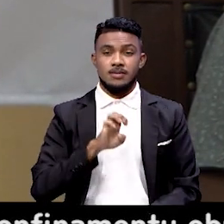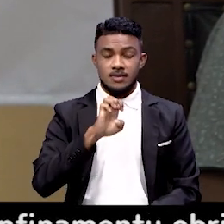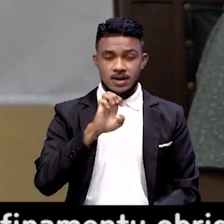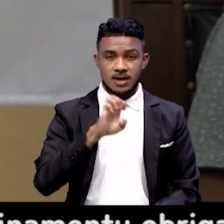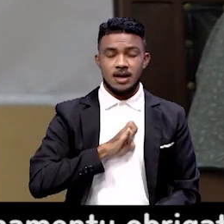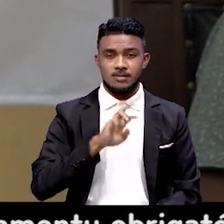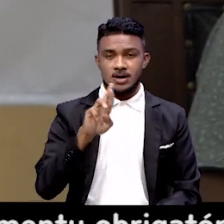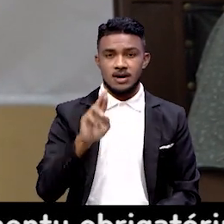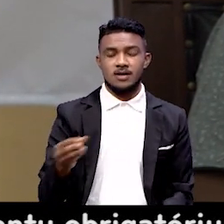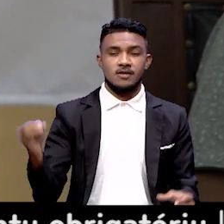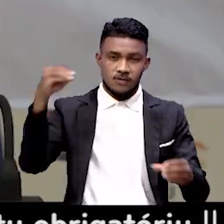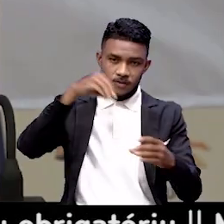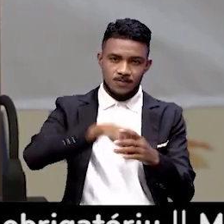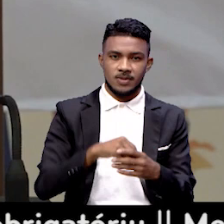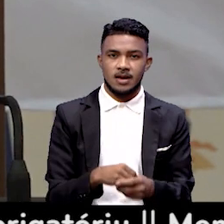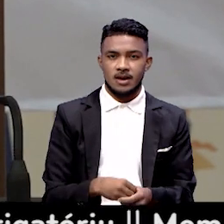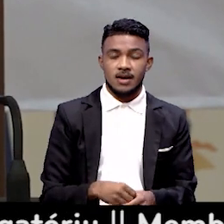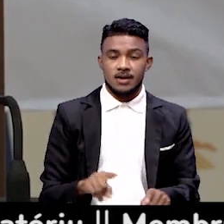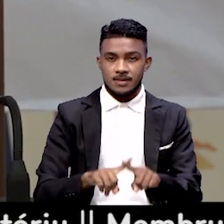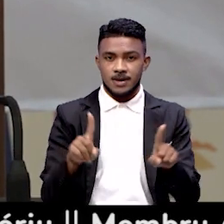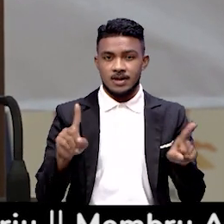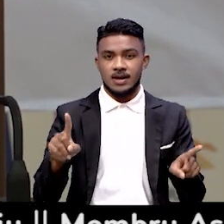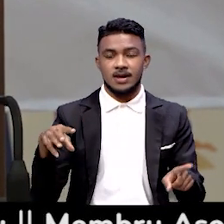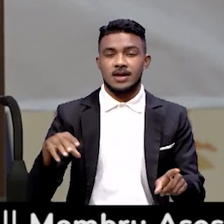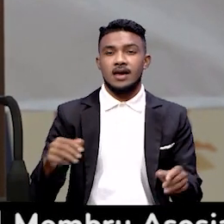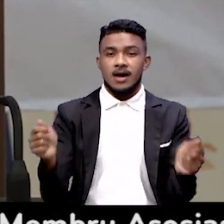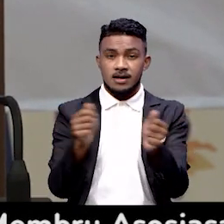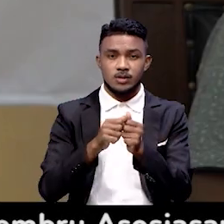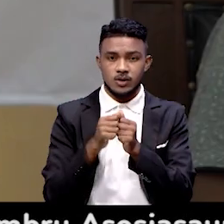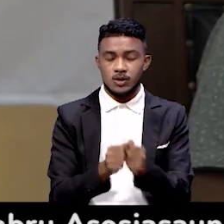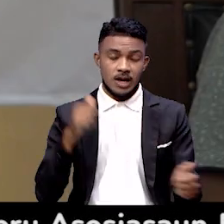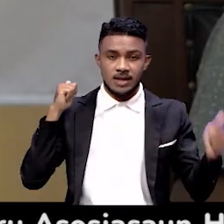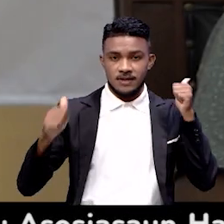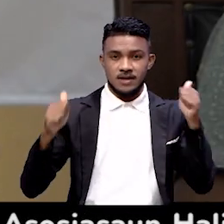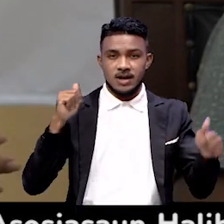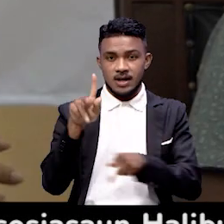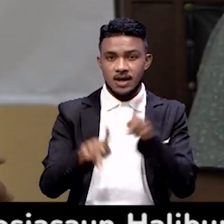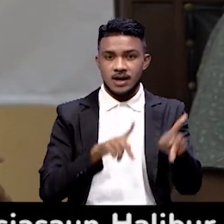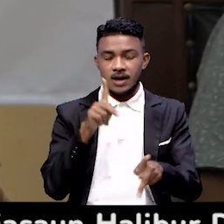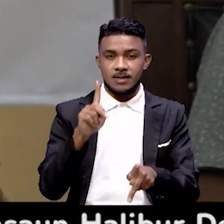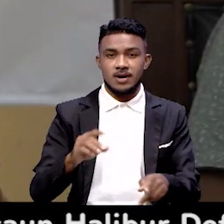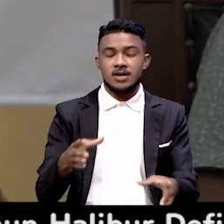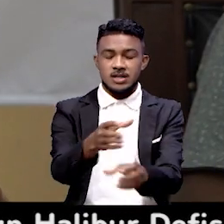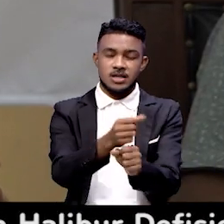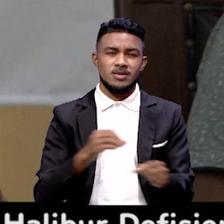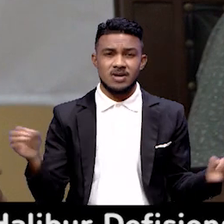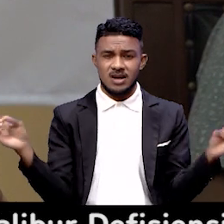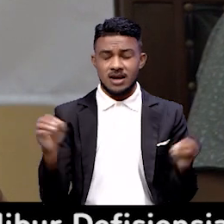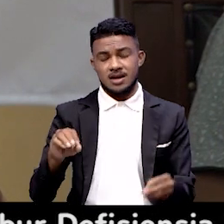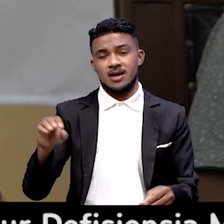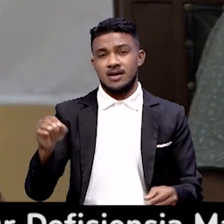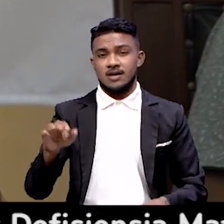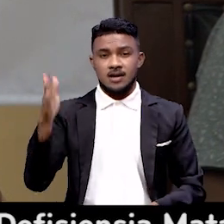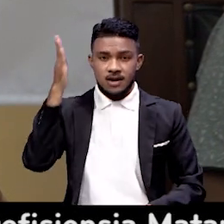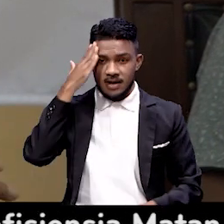Hermira pomai mas realmente em termos de receptividade população a tu simu ladum e aduni na